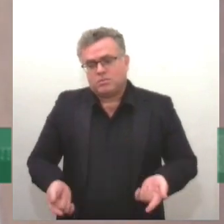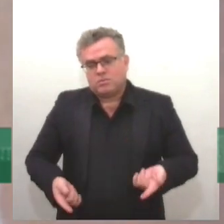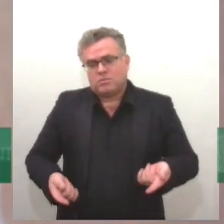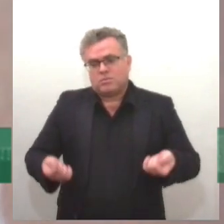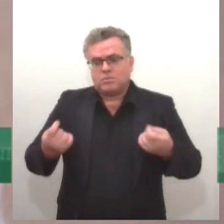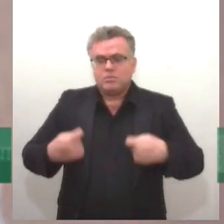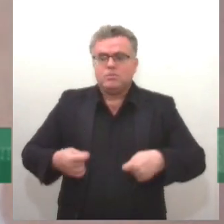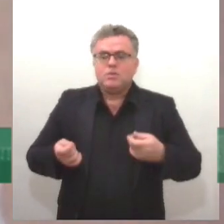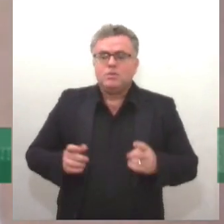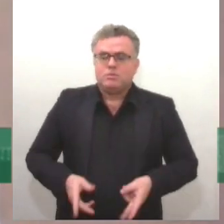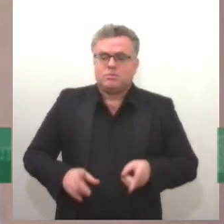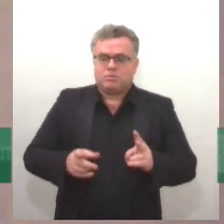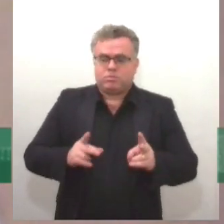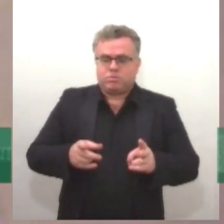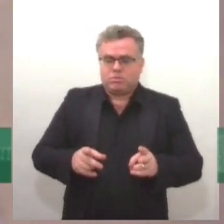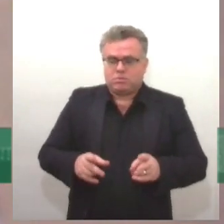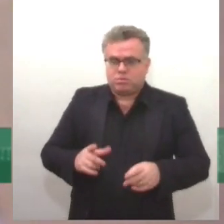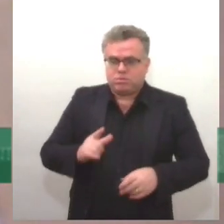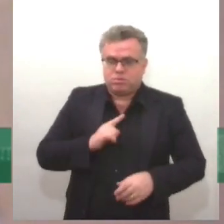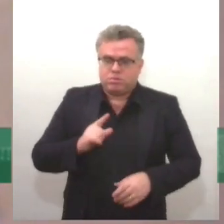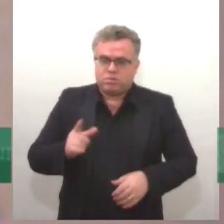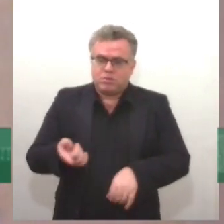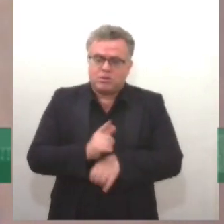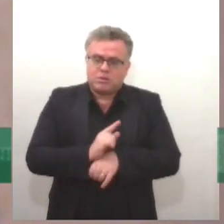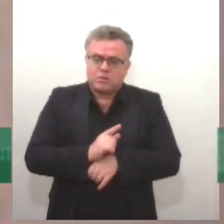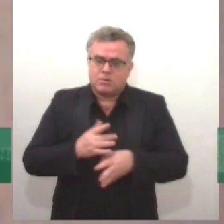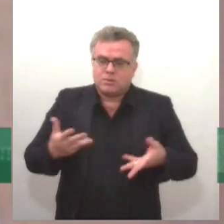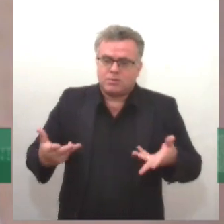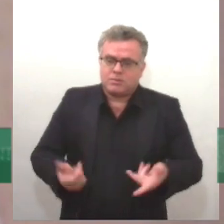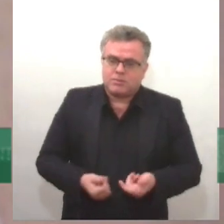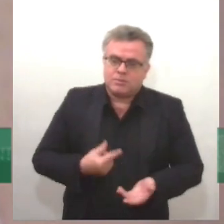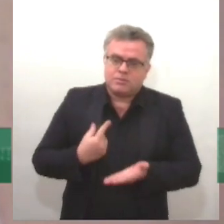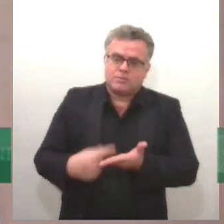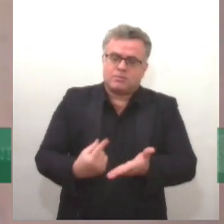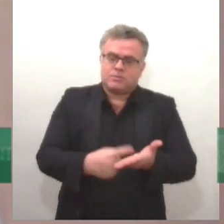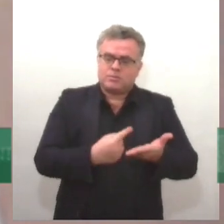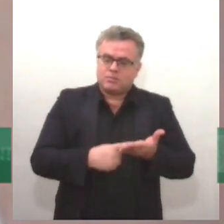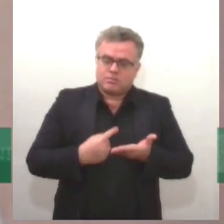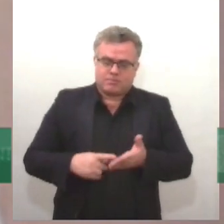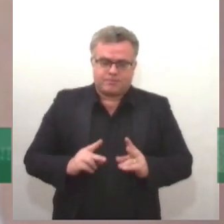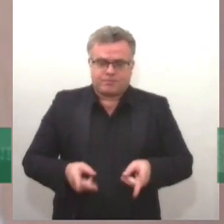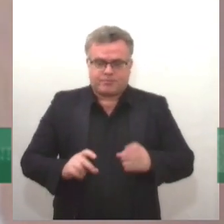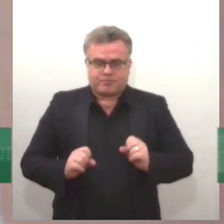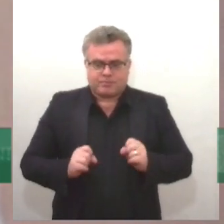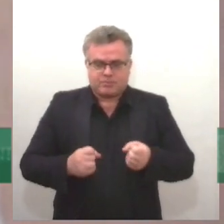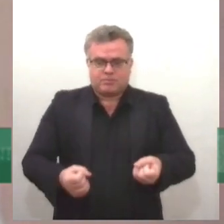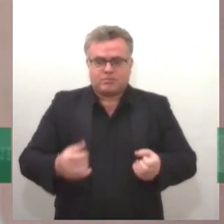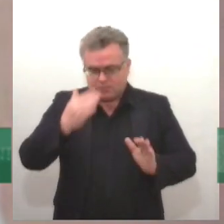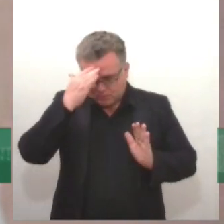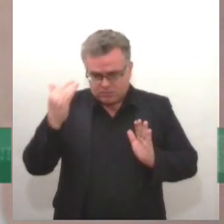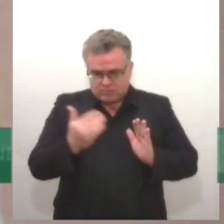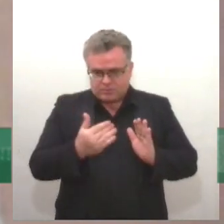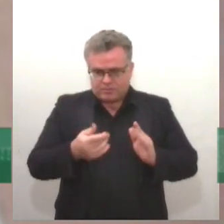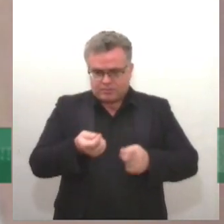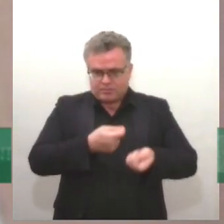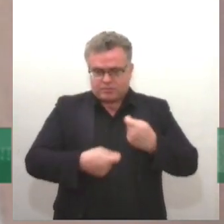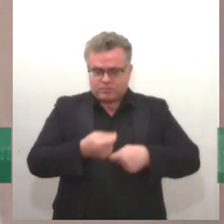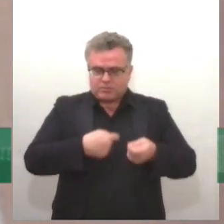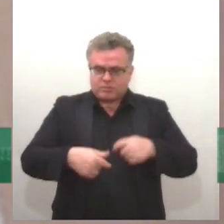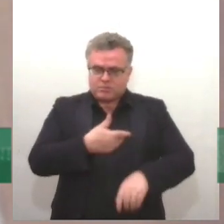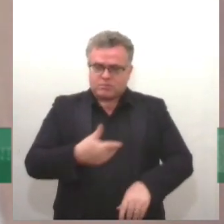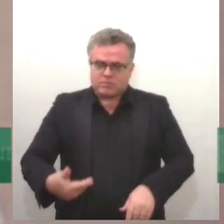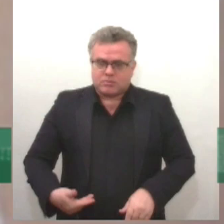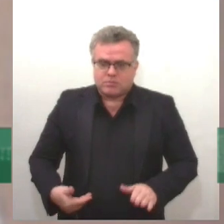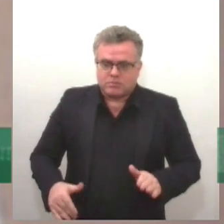você ter bons gestores comprometidos com os princípios da administração pública, com